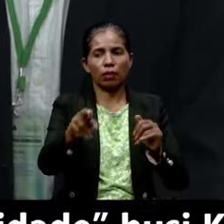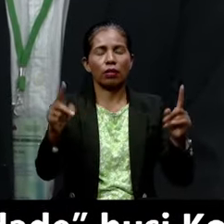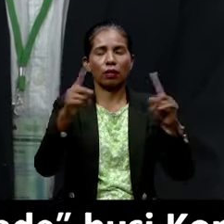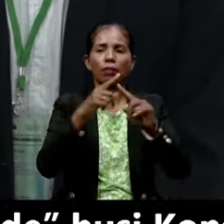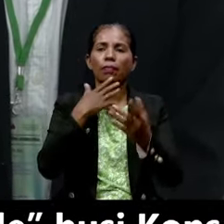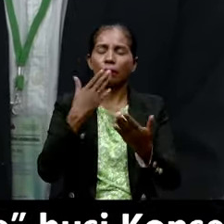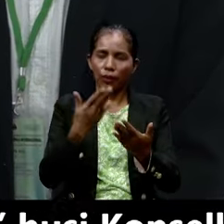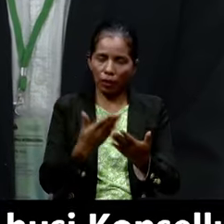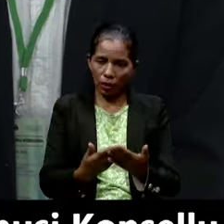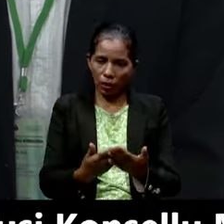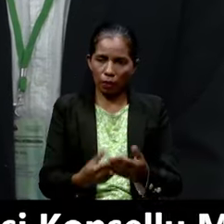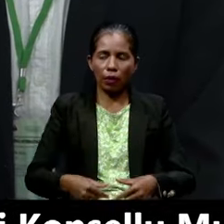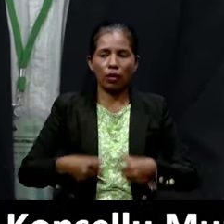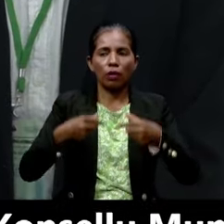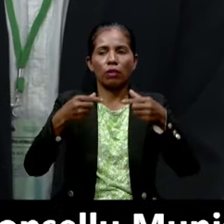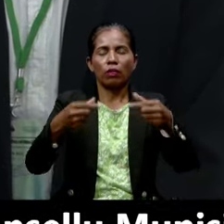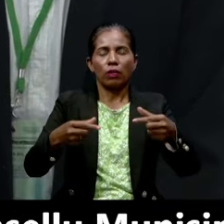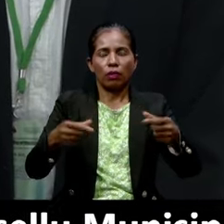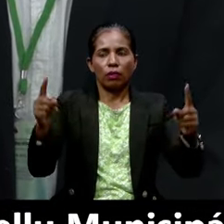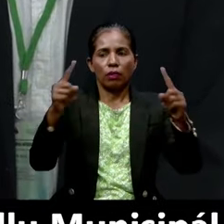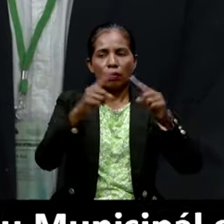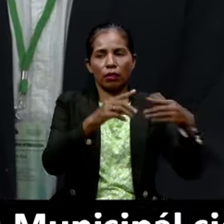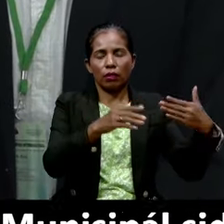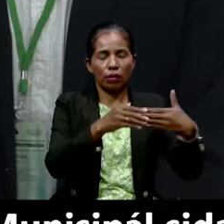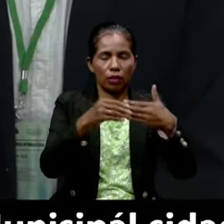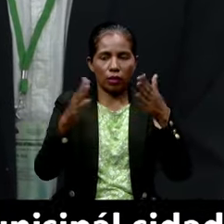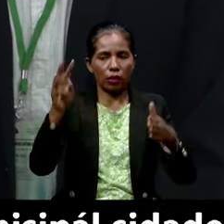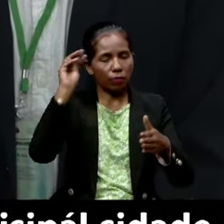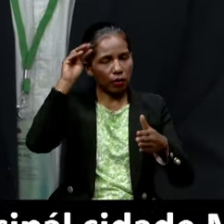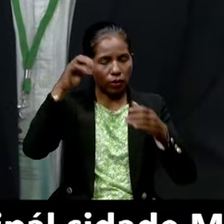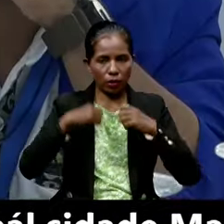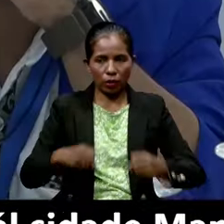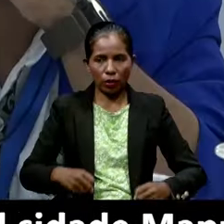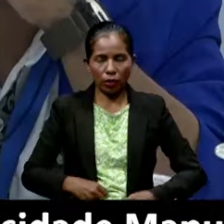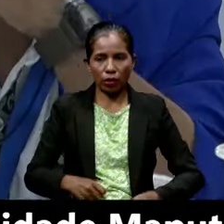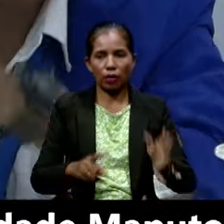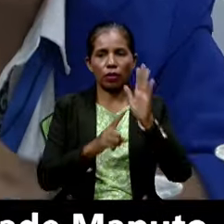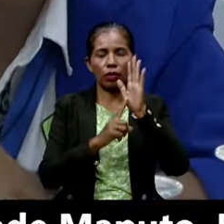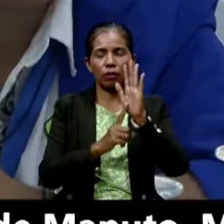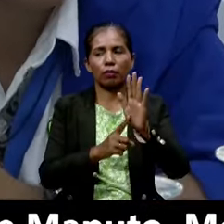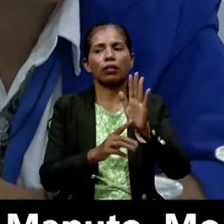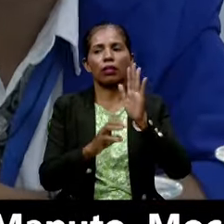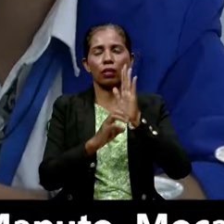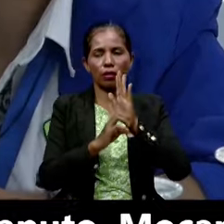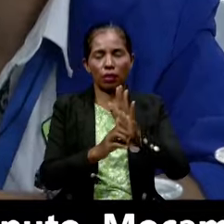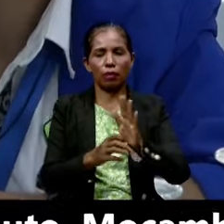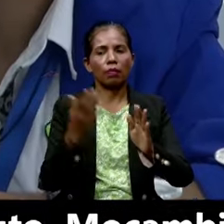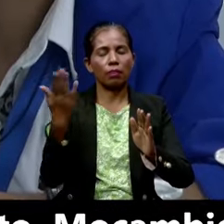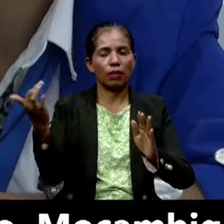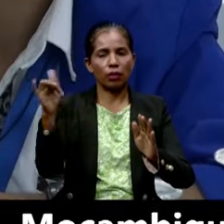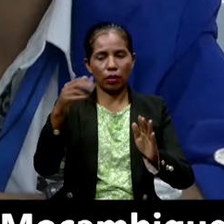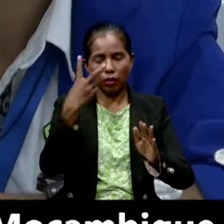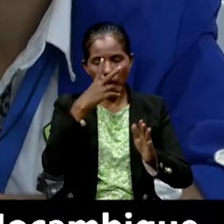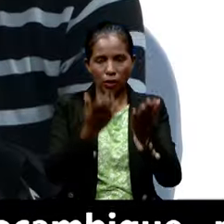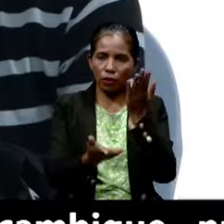dia, a tu não bele foba aí superior Sira, Ministério da Saúde, né, a tu sai no da referência, ba Sira, a tu haré no teto,